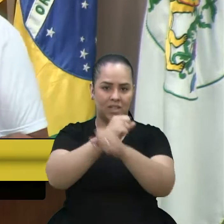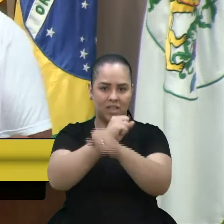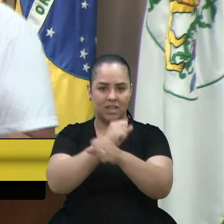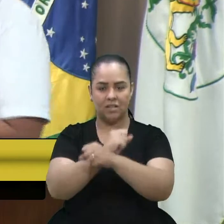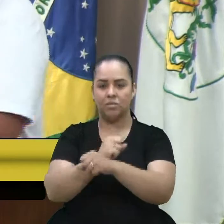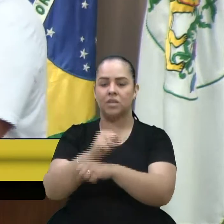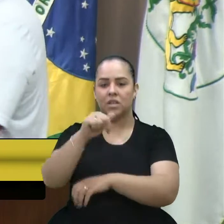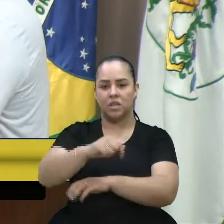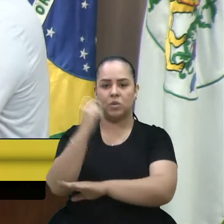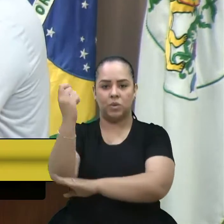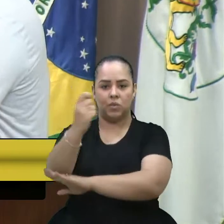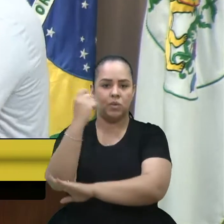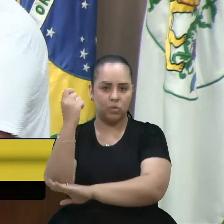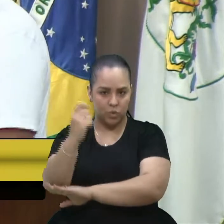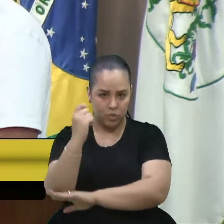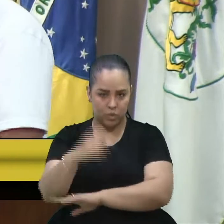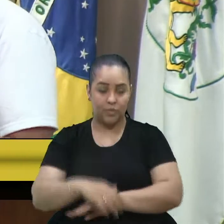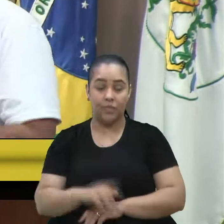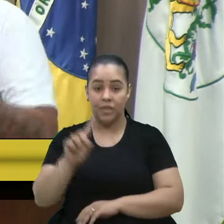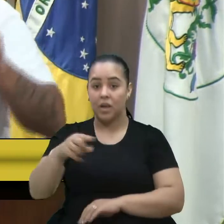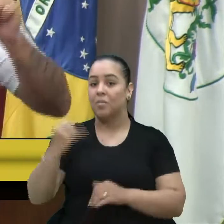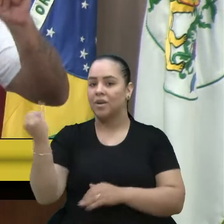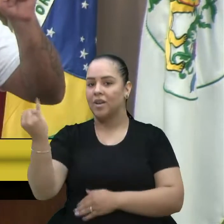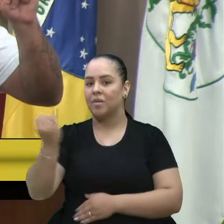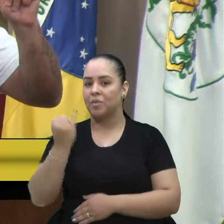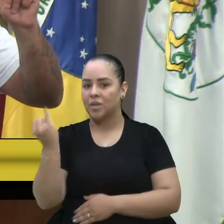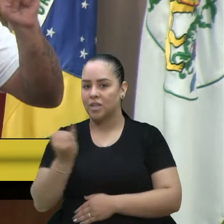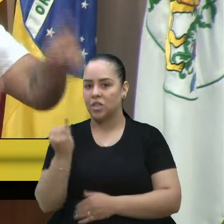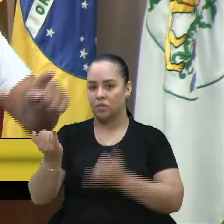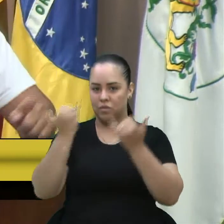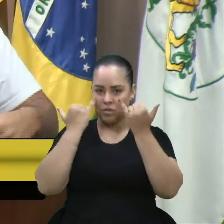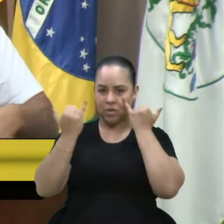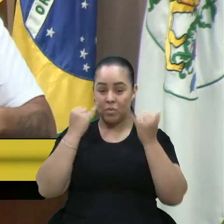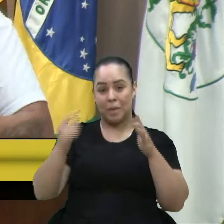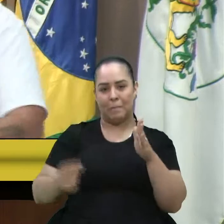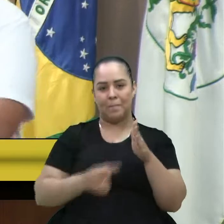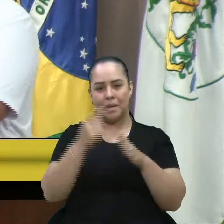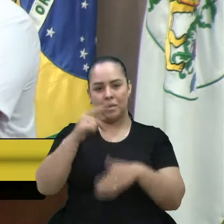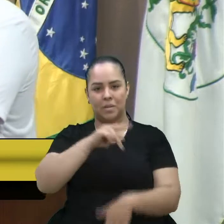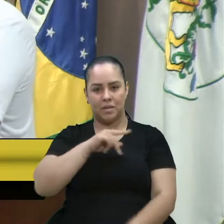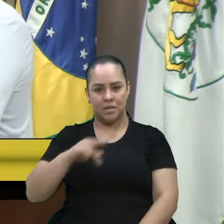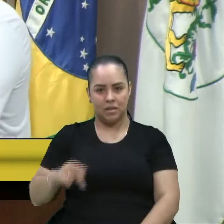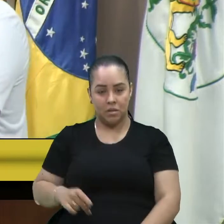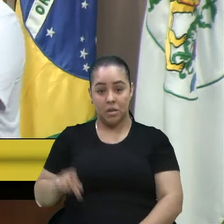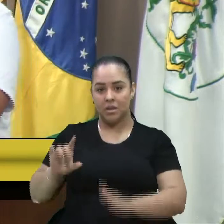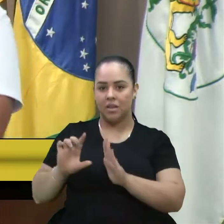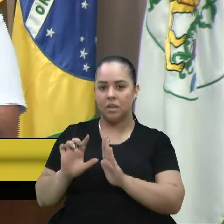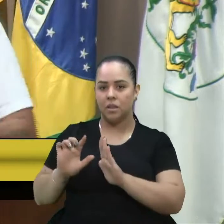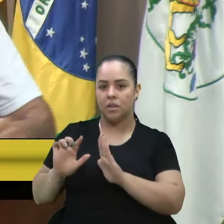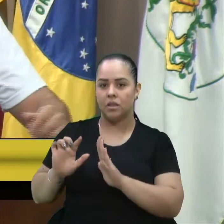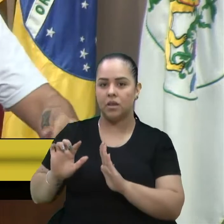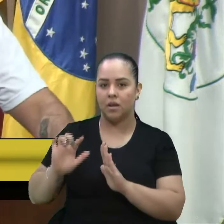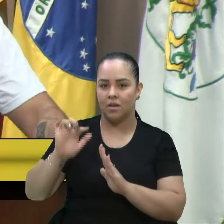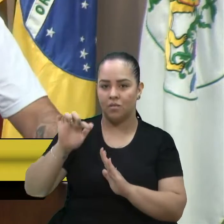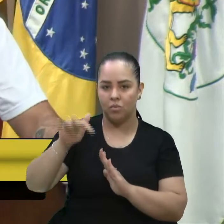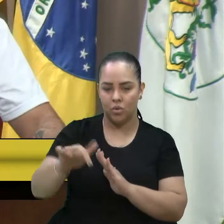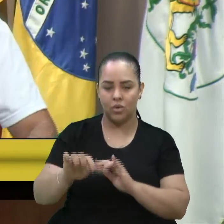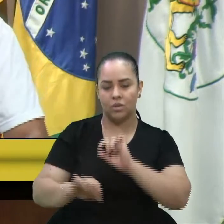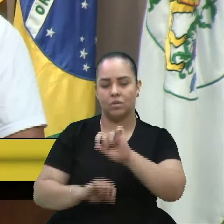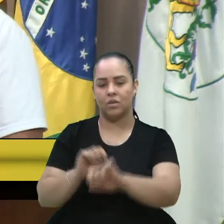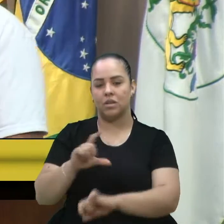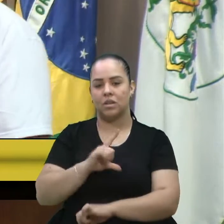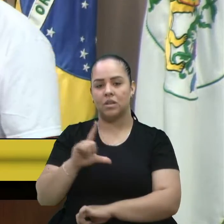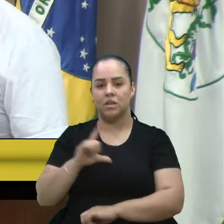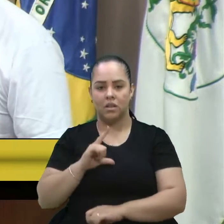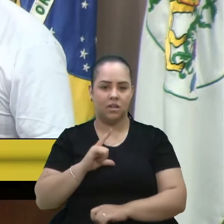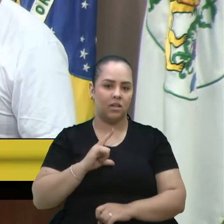Sul. Então, esse é um dado importante. O primeiro presidente a considerar, e posterior a isso, as políticas públicas que foram